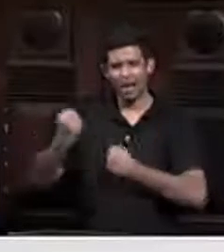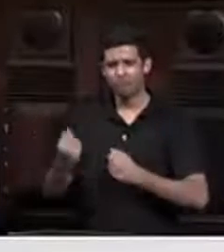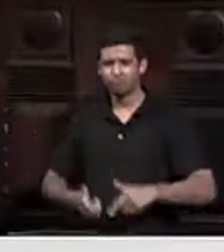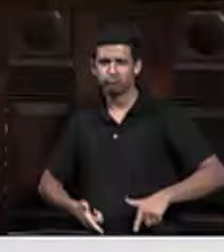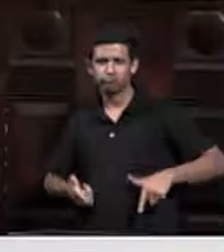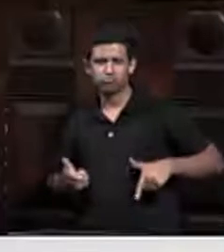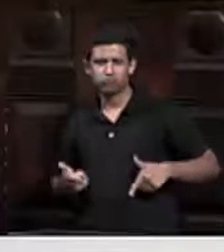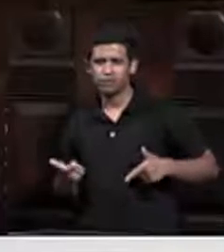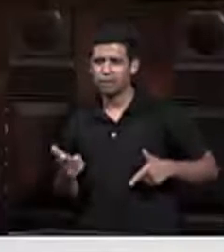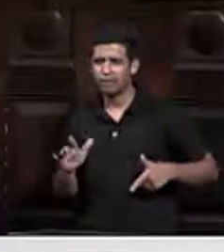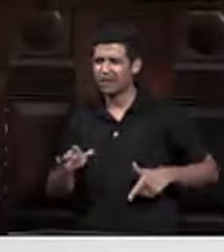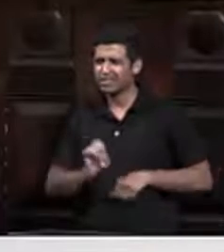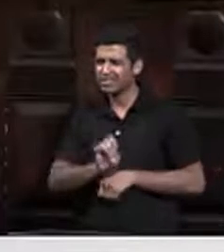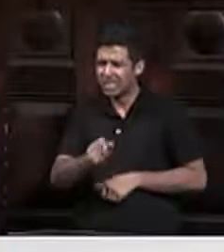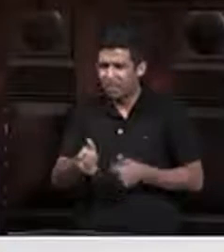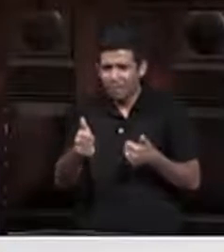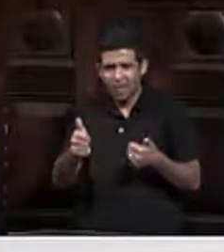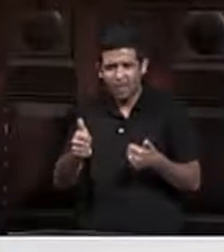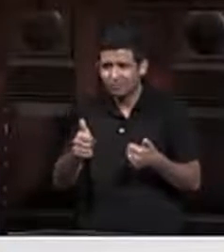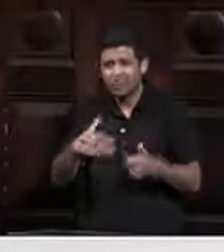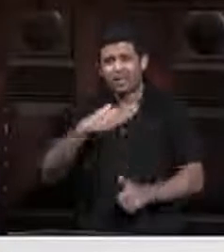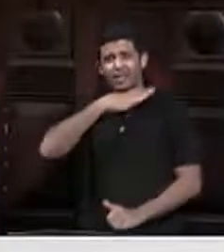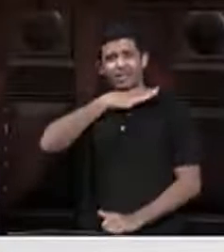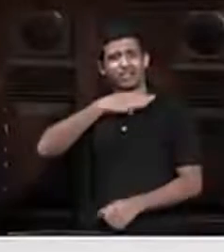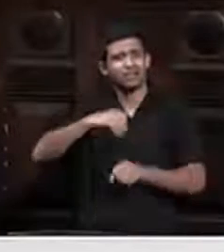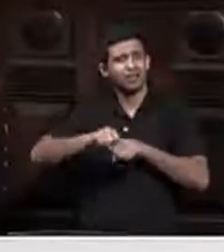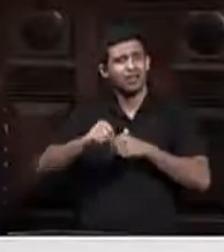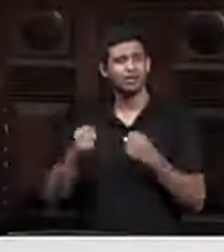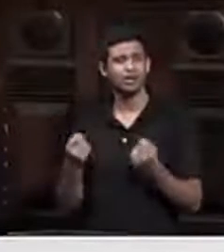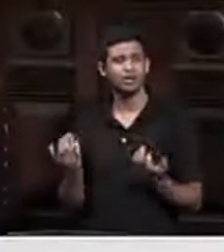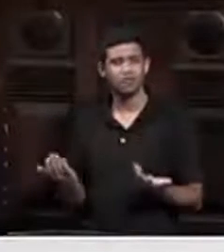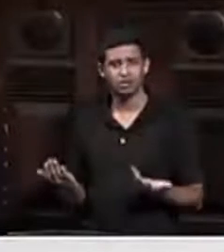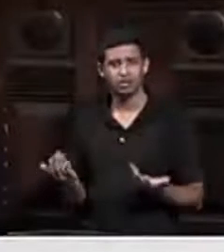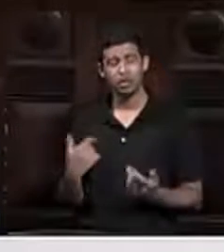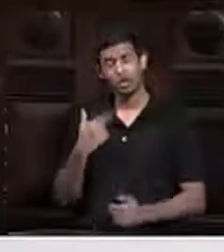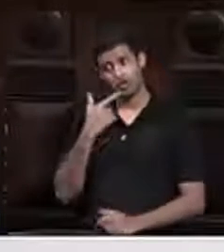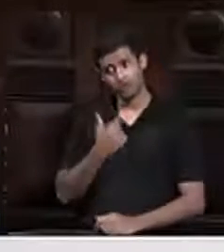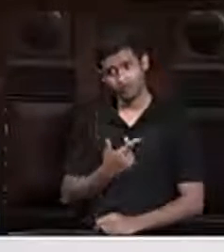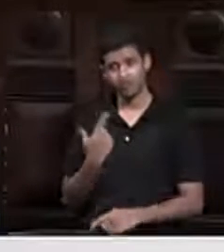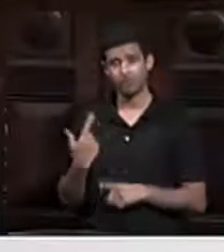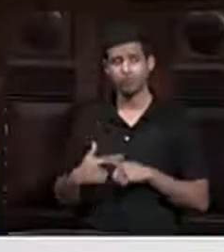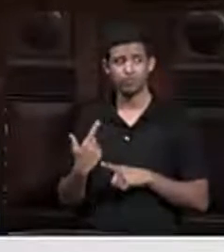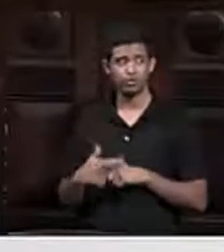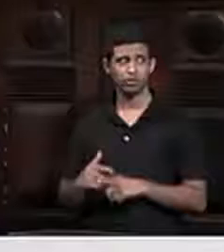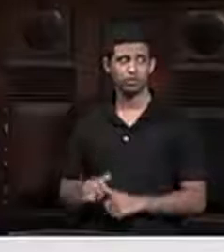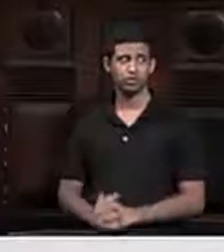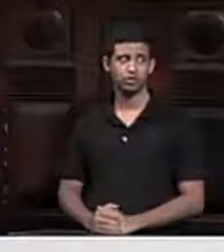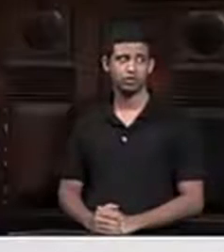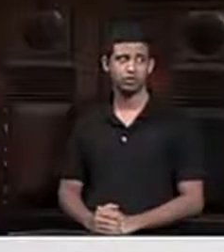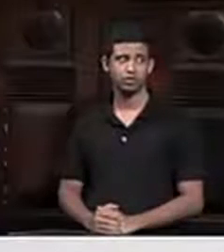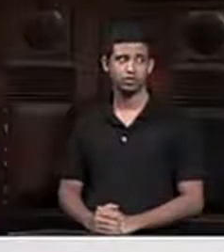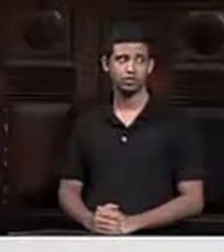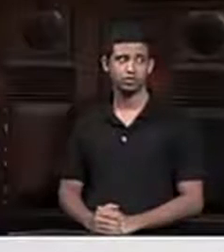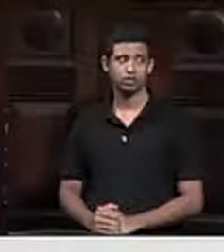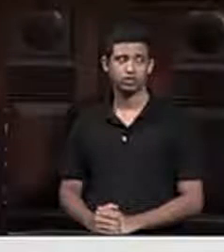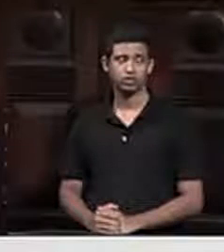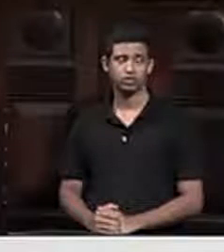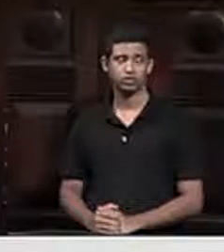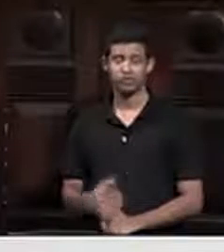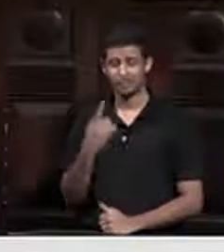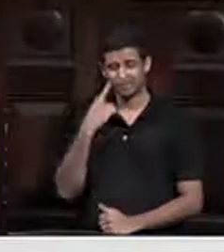está quebrado? Eu digo isso porque mesmo quem a União